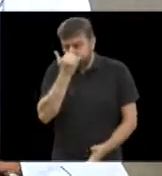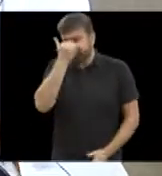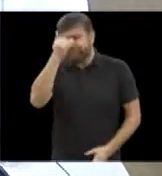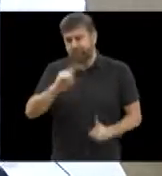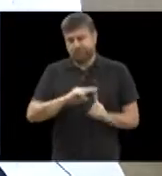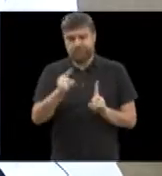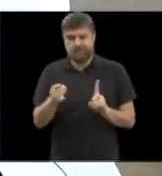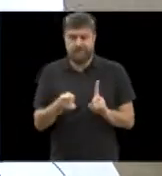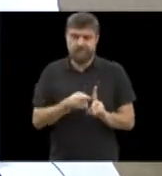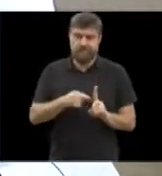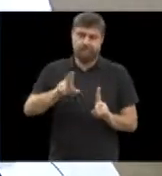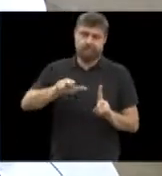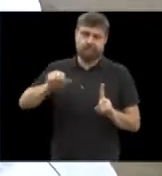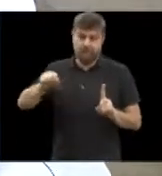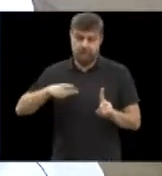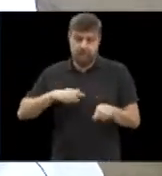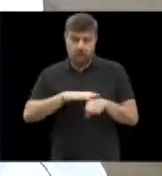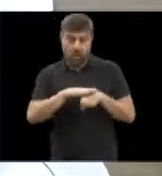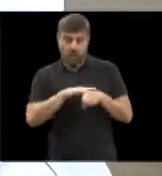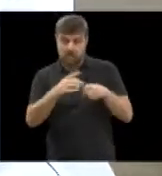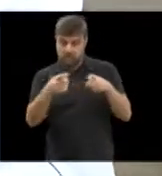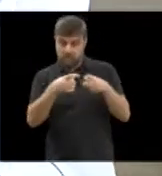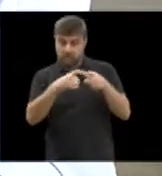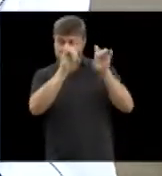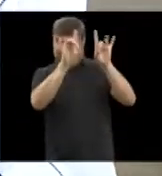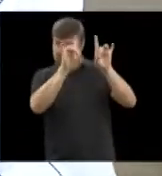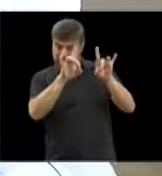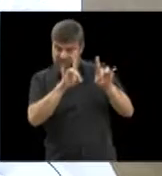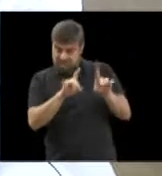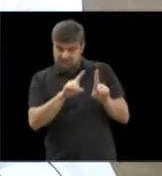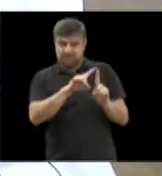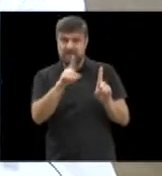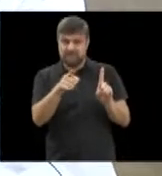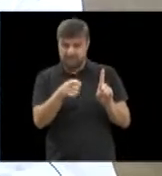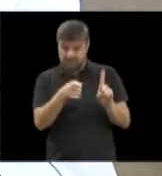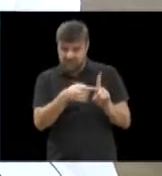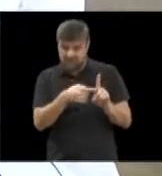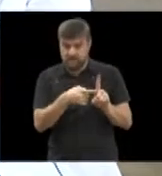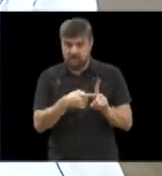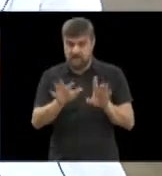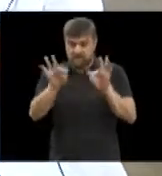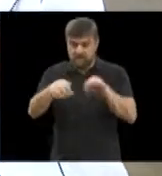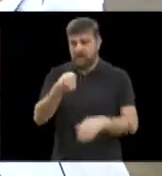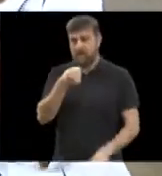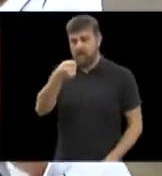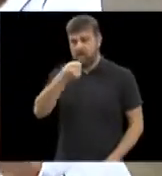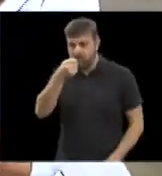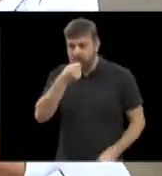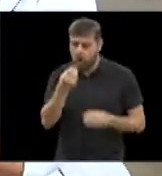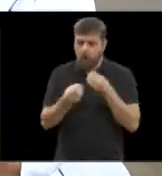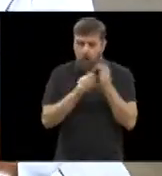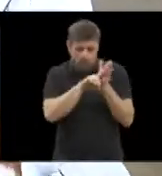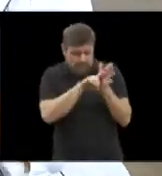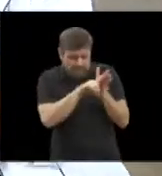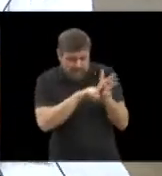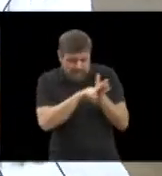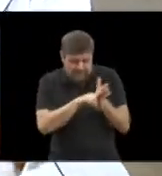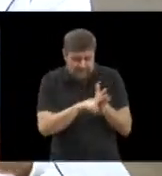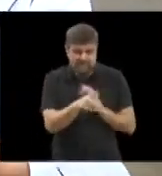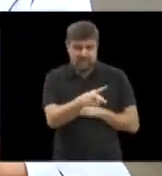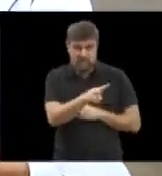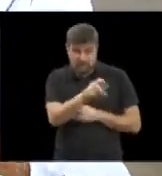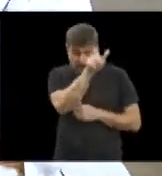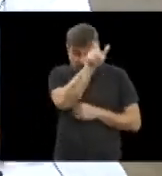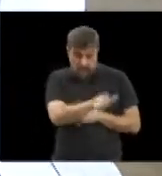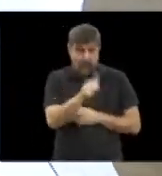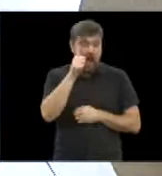infertilidade. Nós estamos falando com a doutora Maria Cristina Santoro Biasotti. A gente terminou falando de toda a investigação que é feita com a